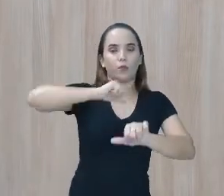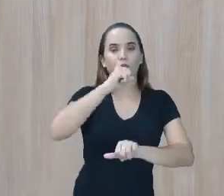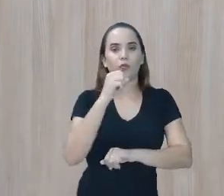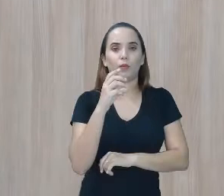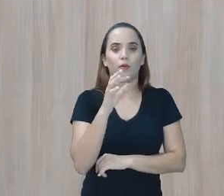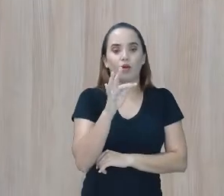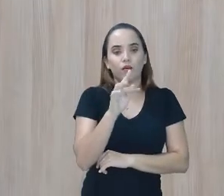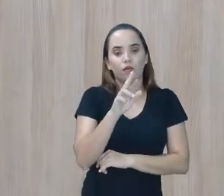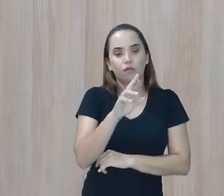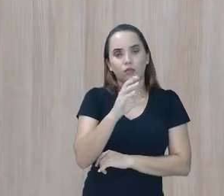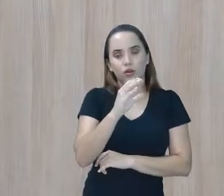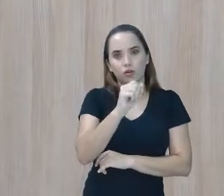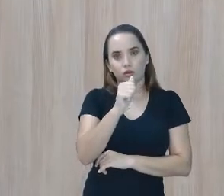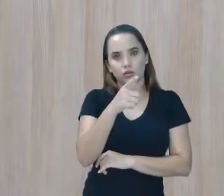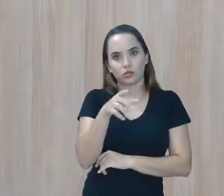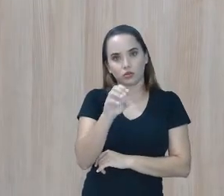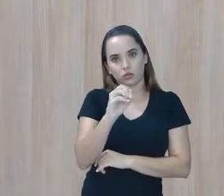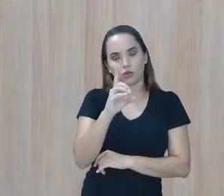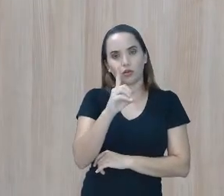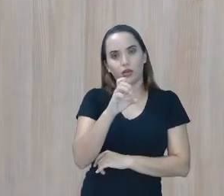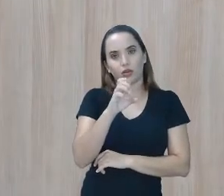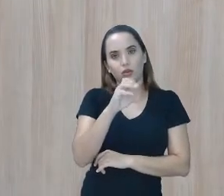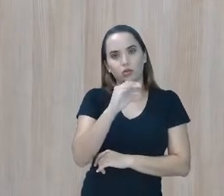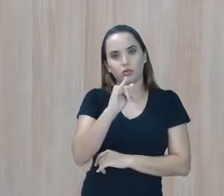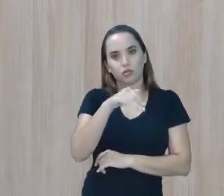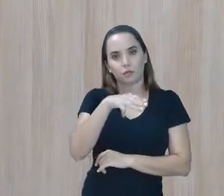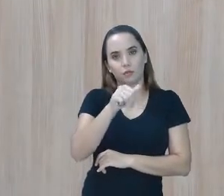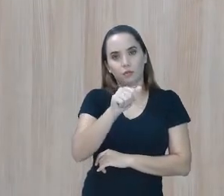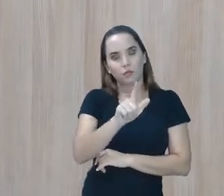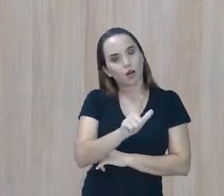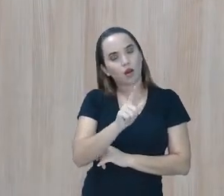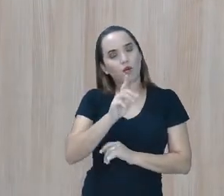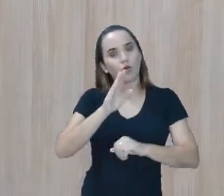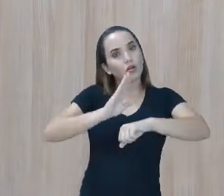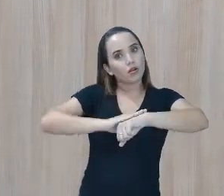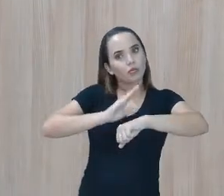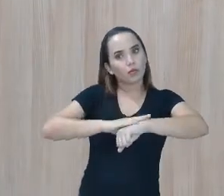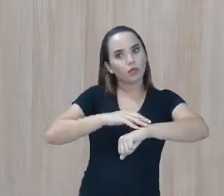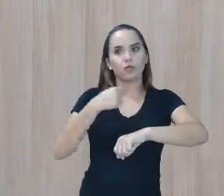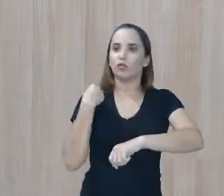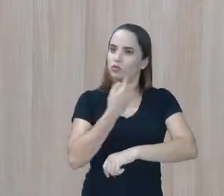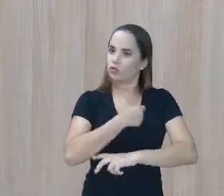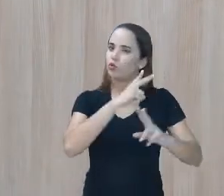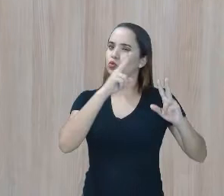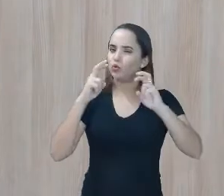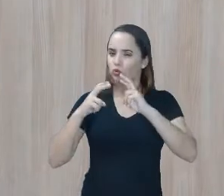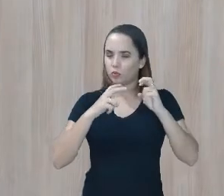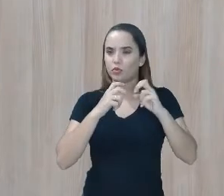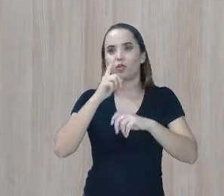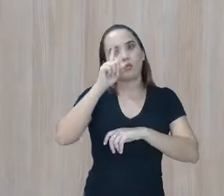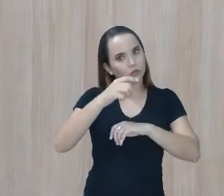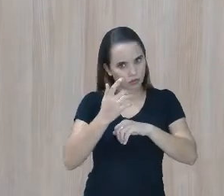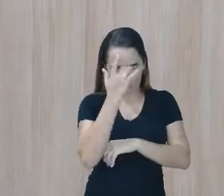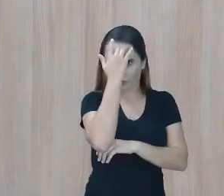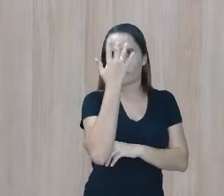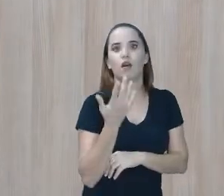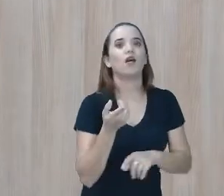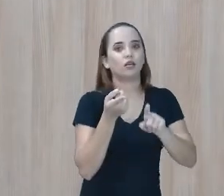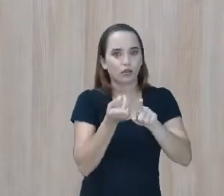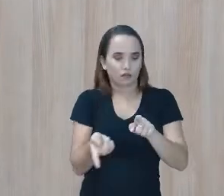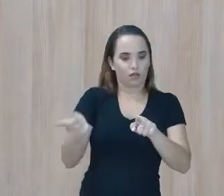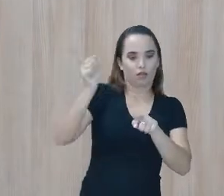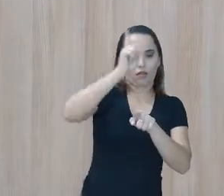fração decimal e nesse momento agora a gente vai perceber que é muito mais fácil eu transformar essa fração